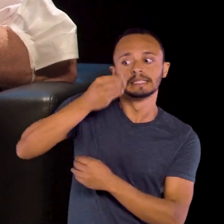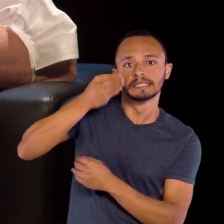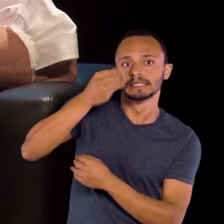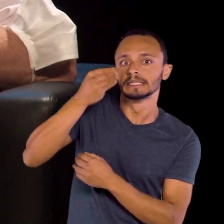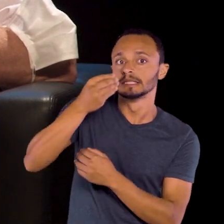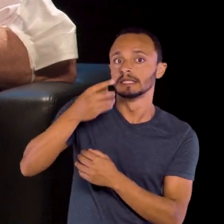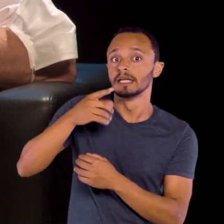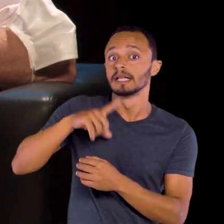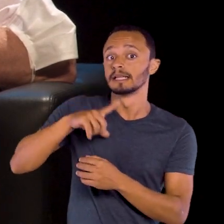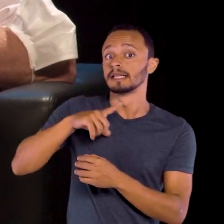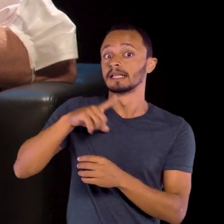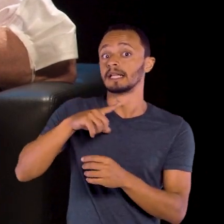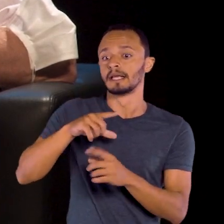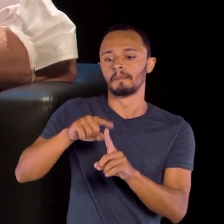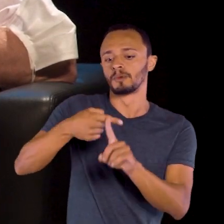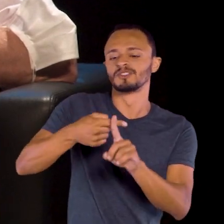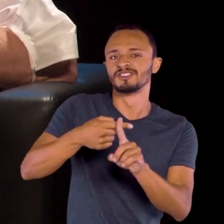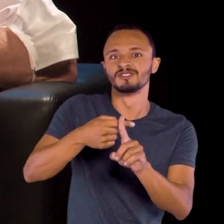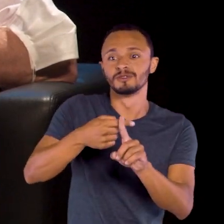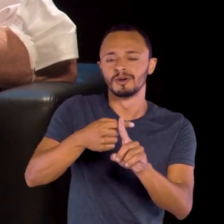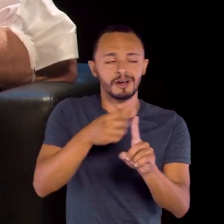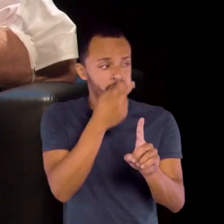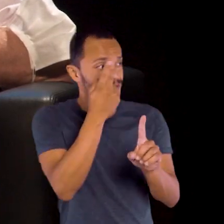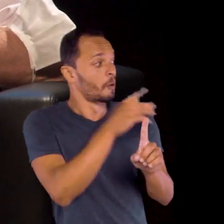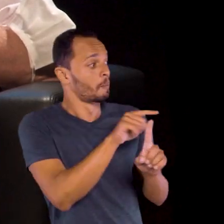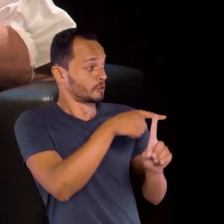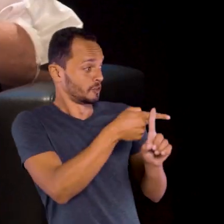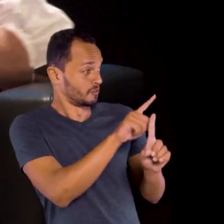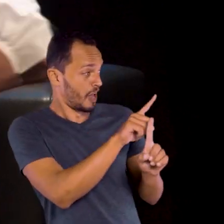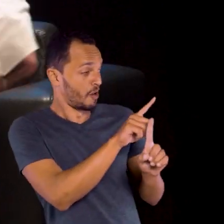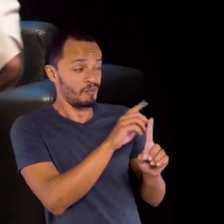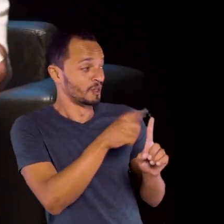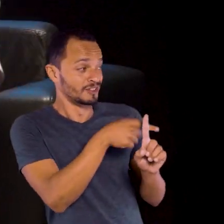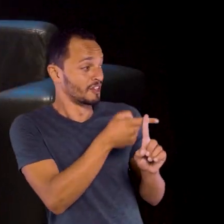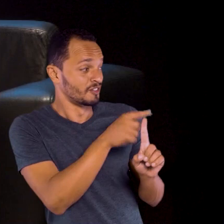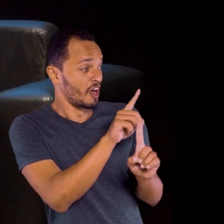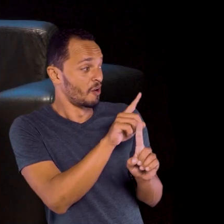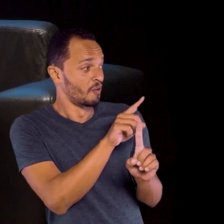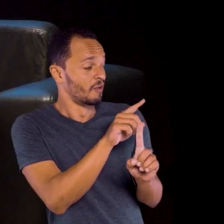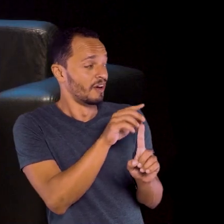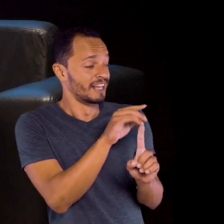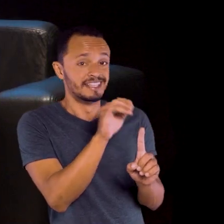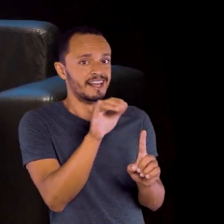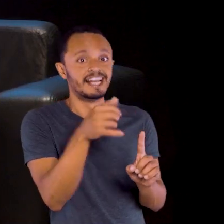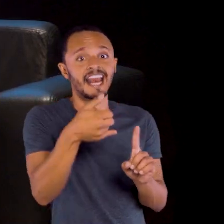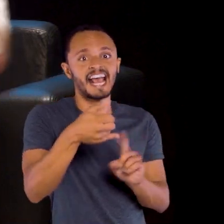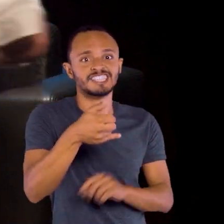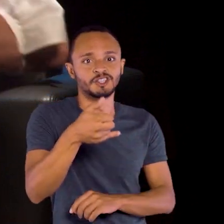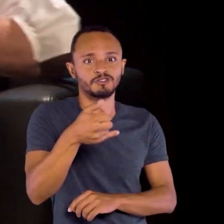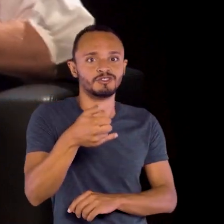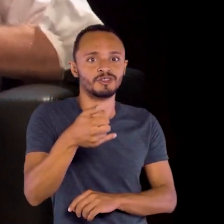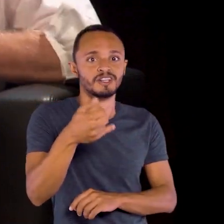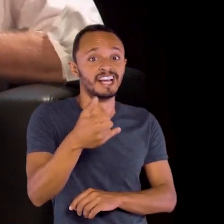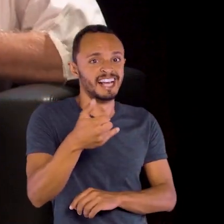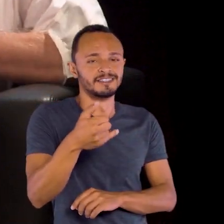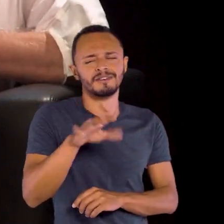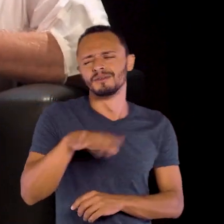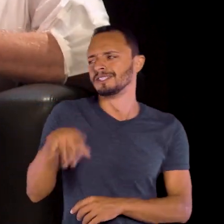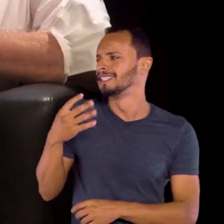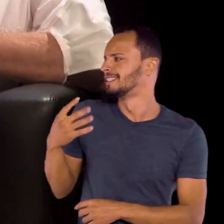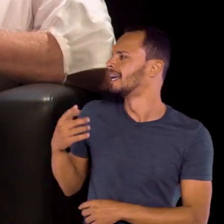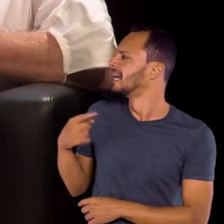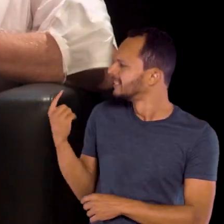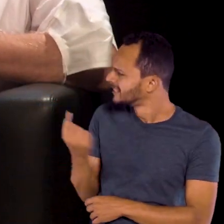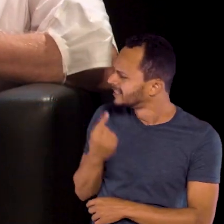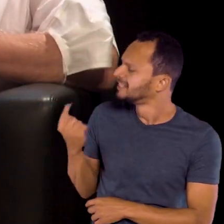que está... O que é? Ah, positivo. Ô, gente, mas eu tenho razão, né? A gente